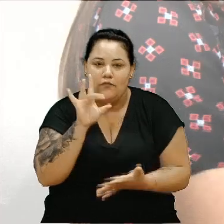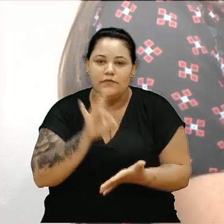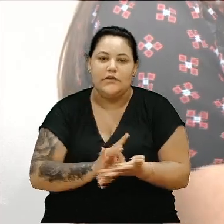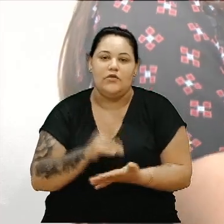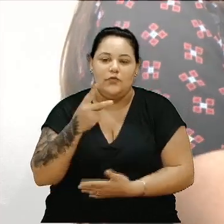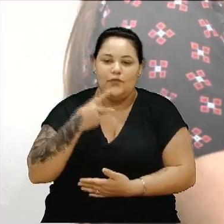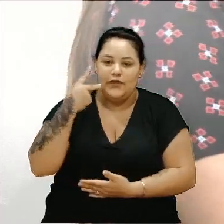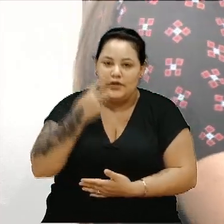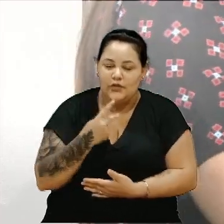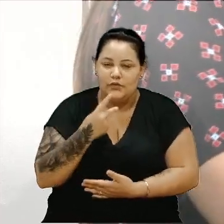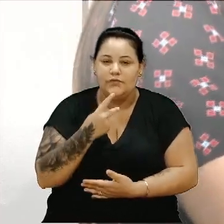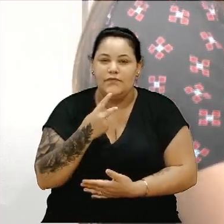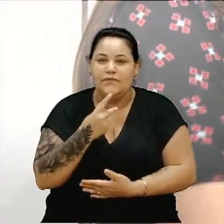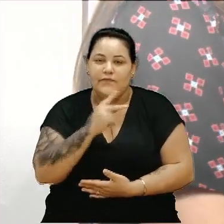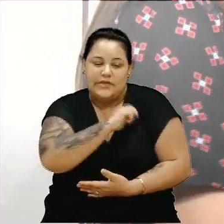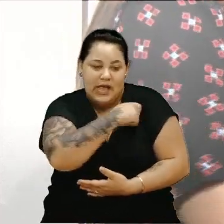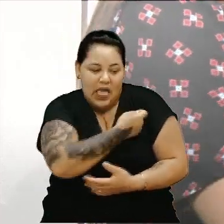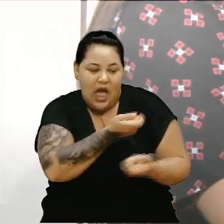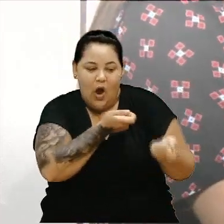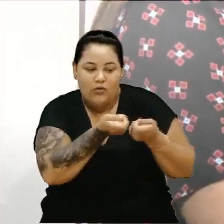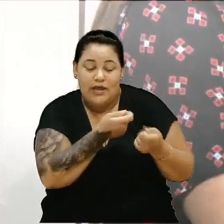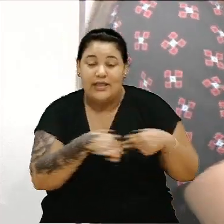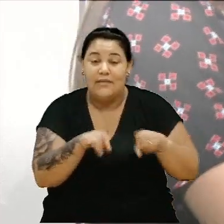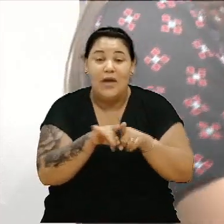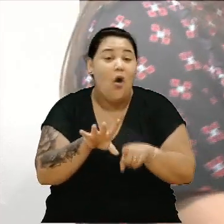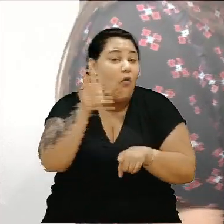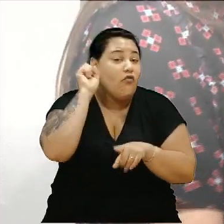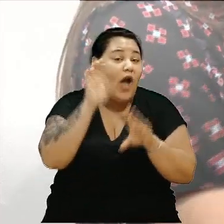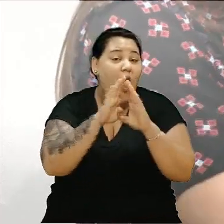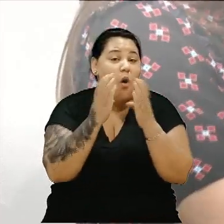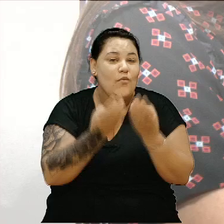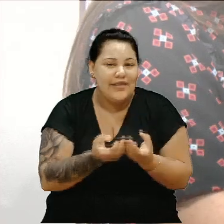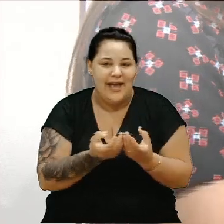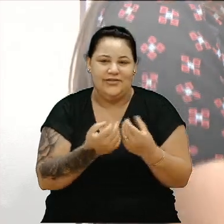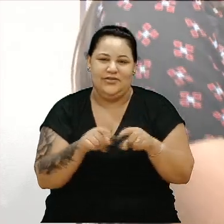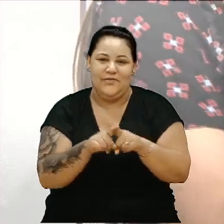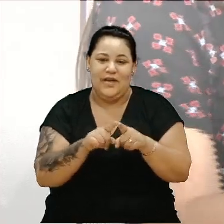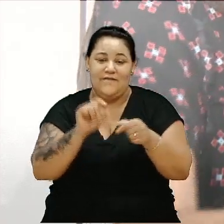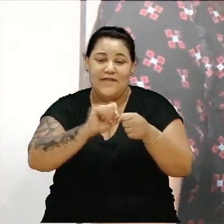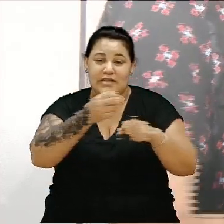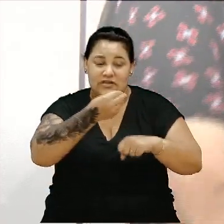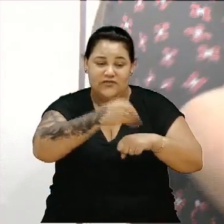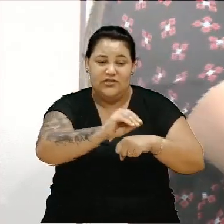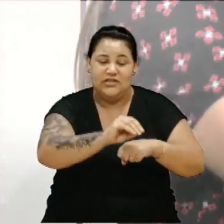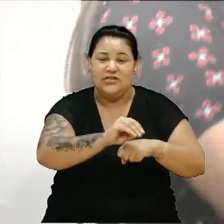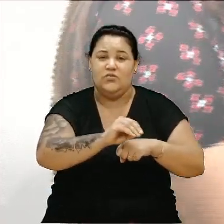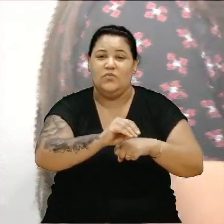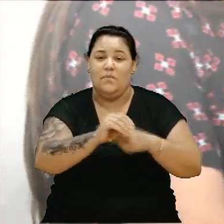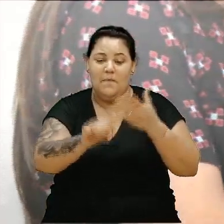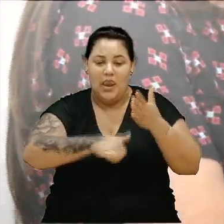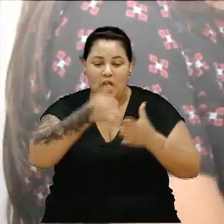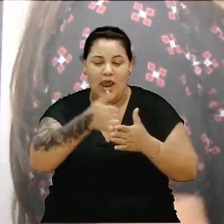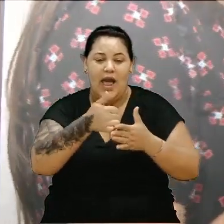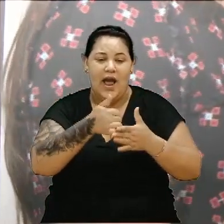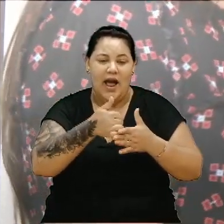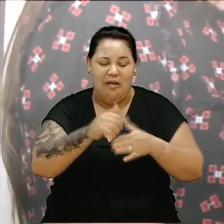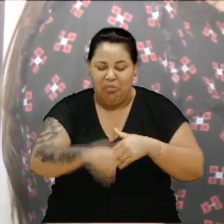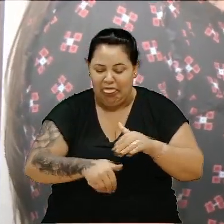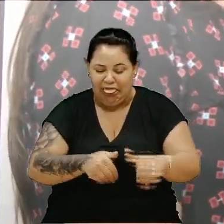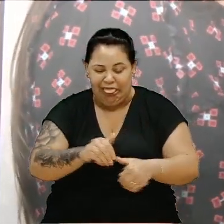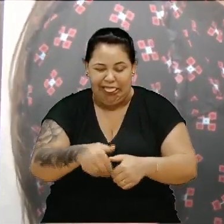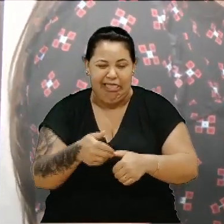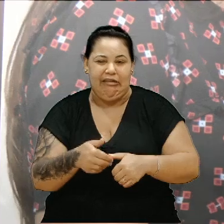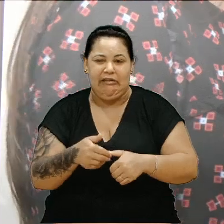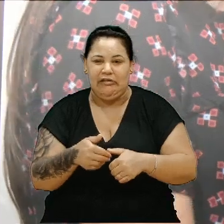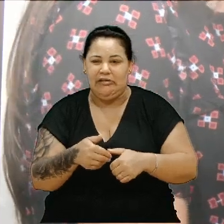fiscalizar, claro, o executivo e também escutar a comunidade, né, para poder fazer essa indicação de melhorar lá o buraco da rua, porque às vezes